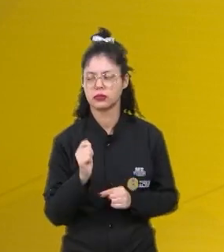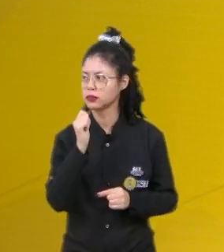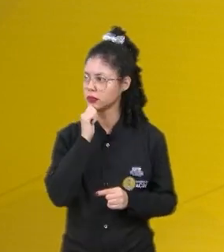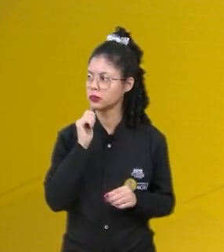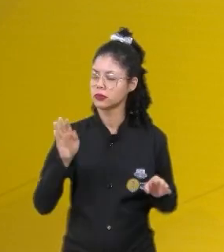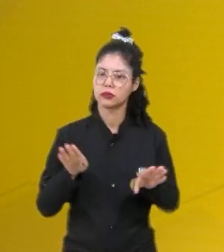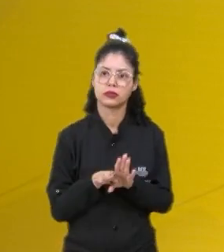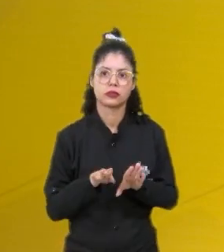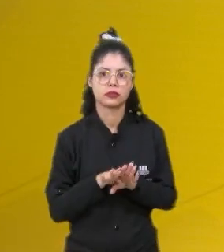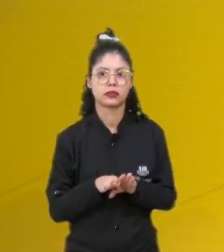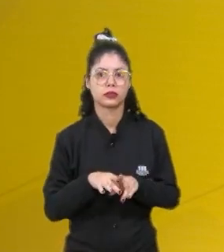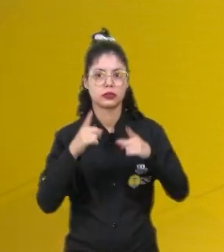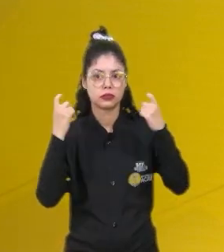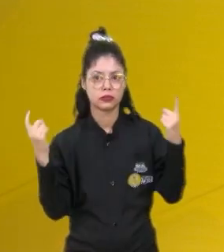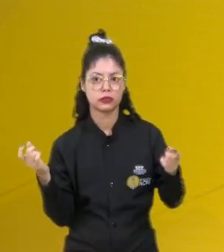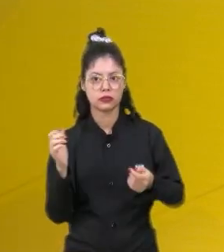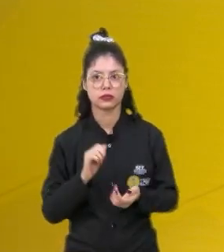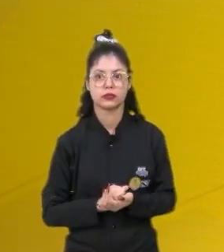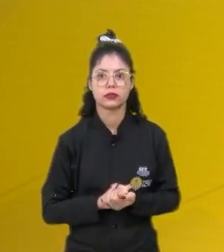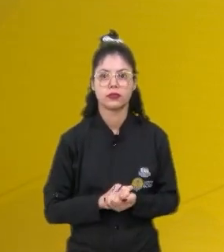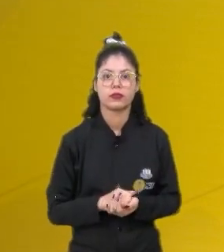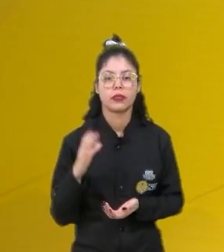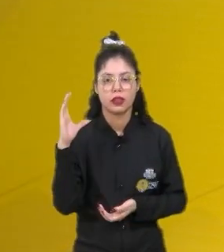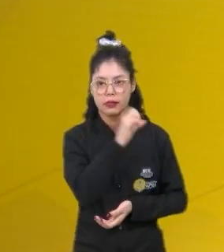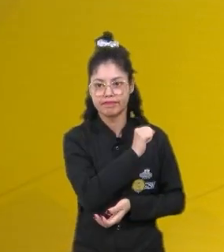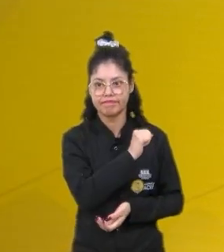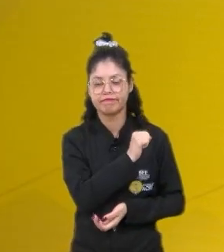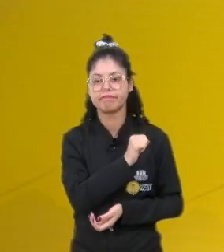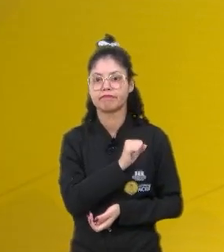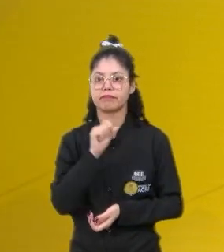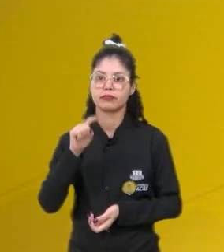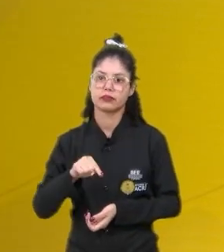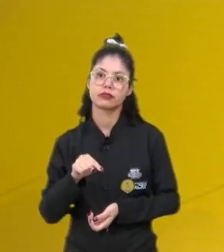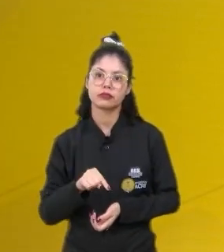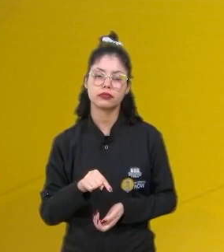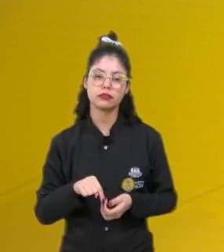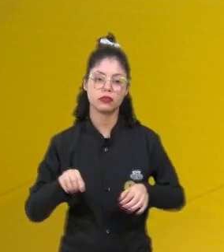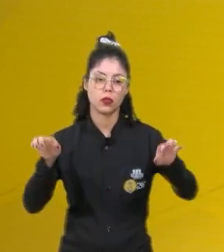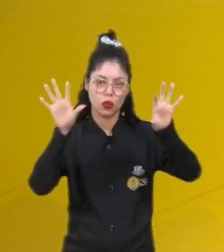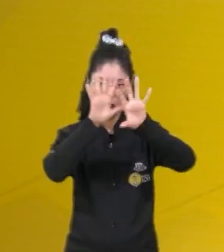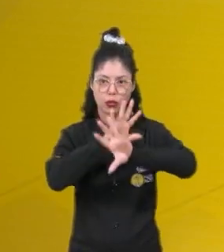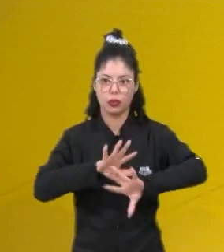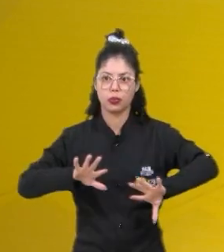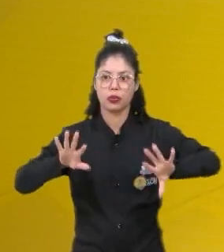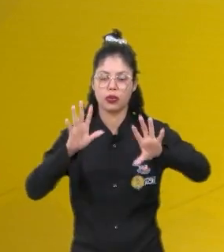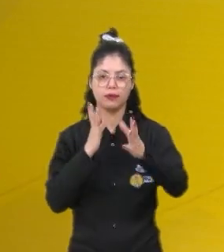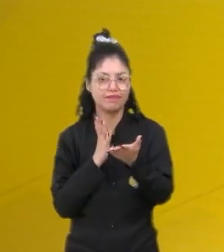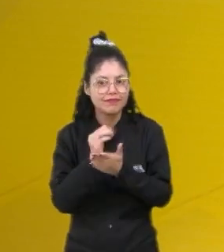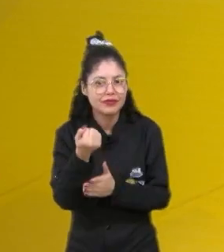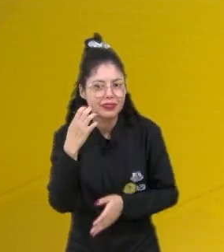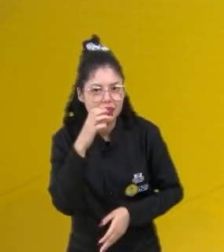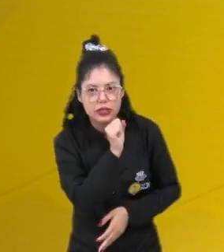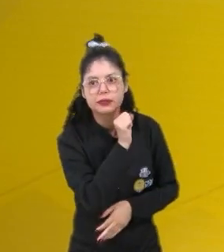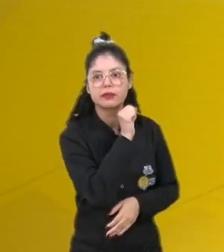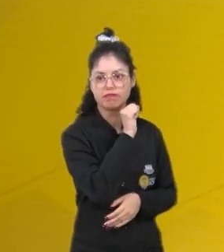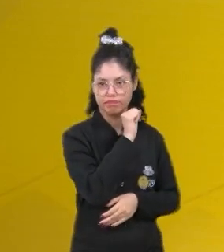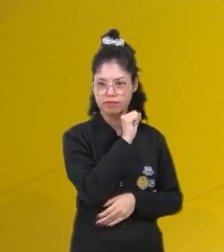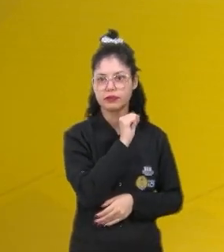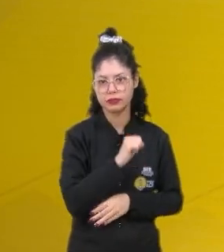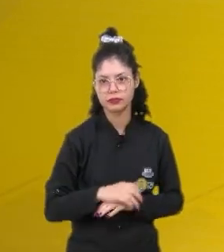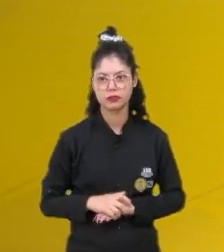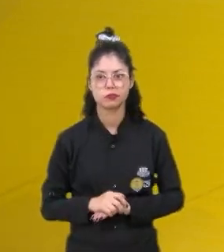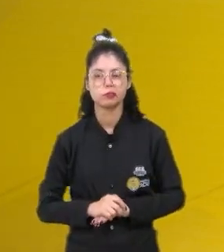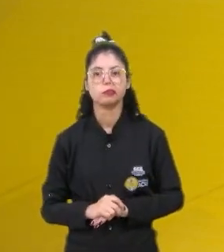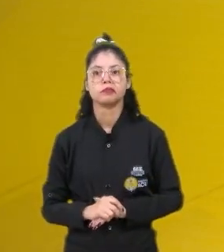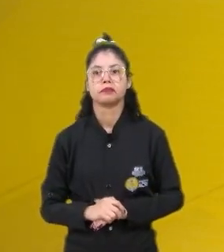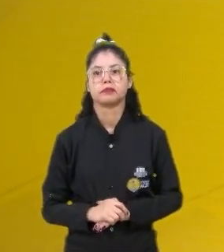A velocidade do som na água é muito mais rápida do que a velocidade no ar. Então a gente não consegue captar aquele som que está sendo